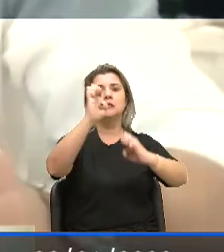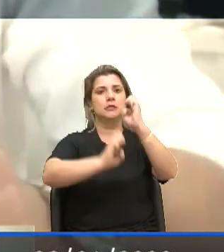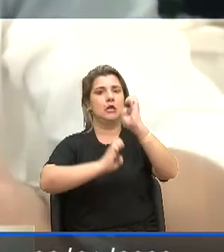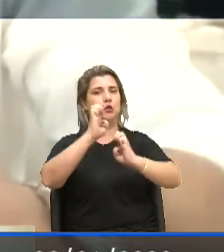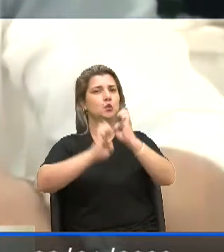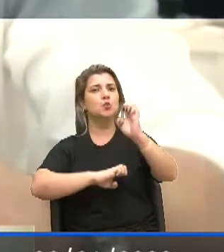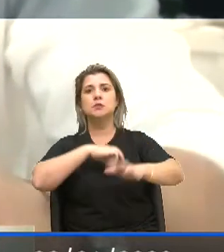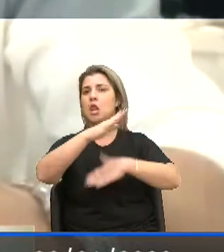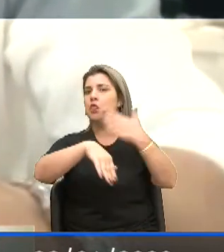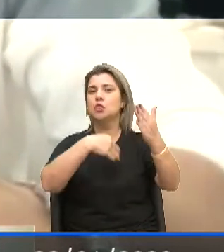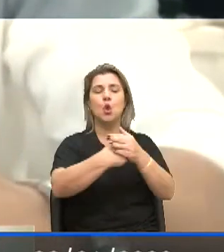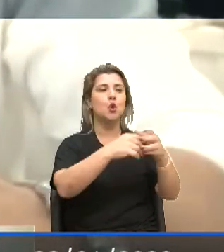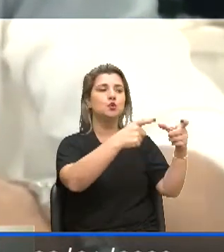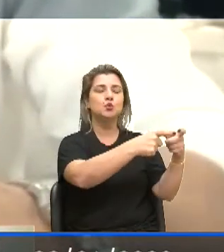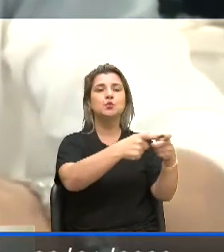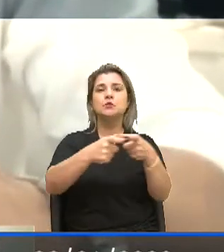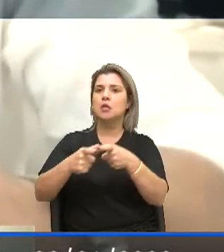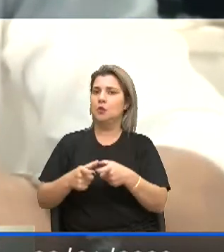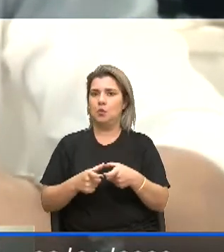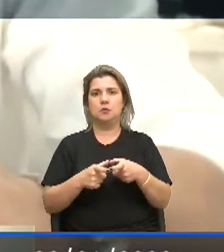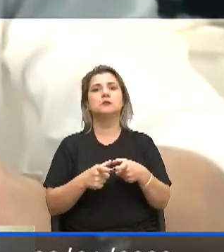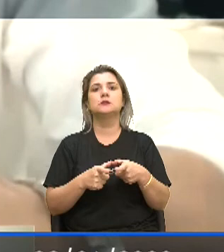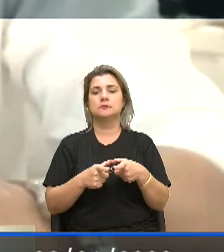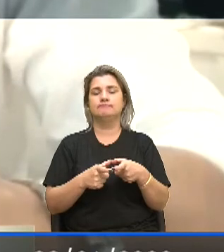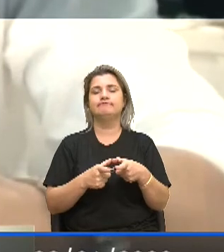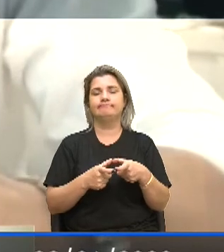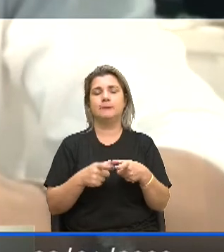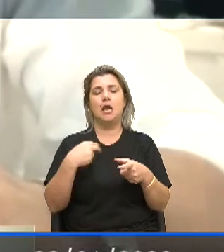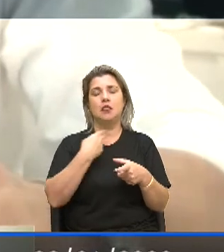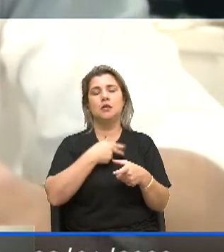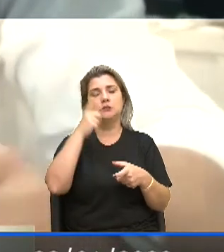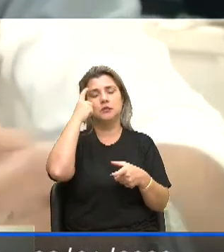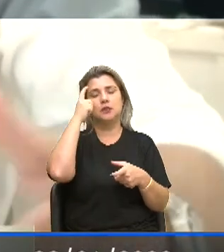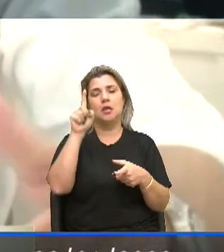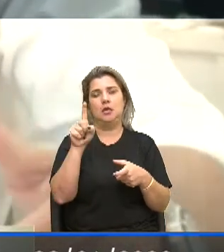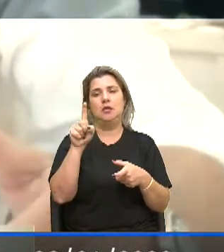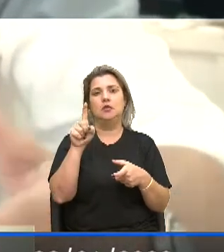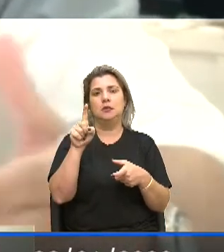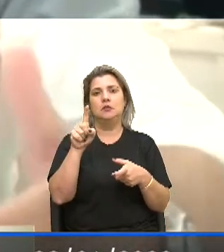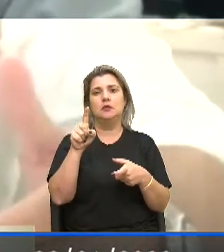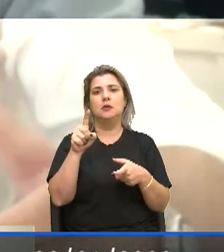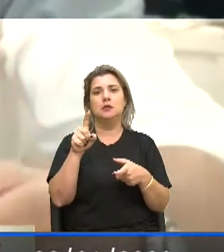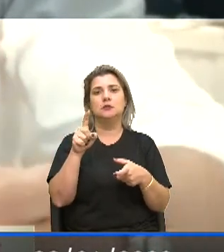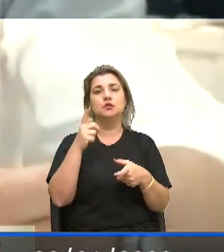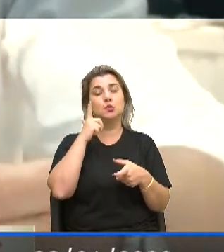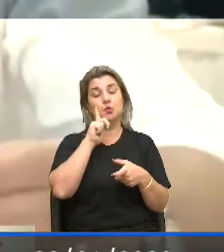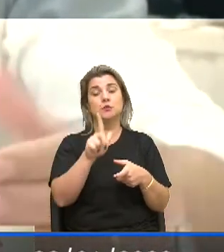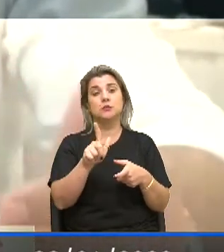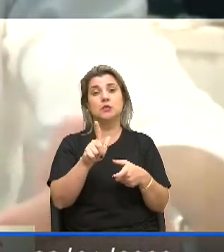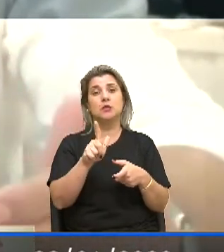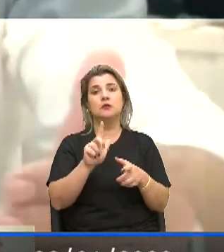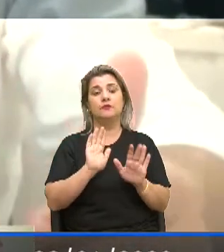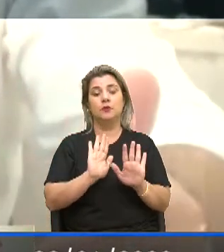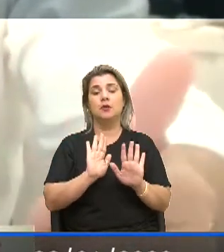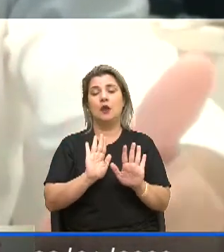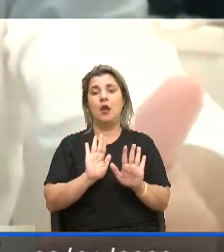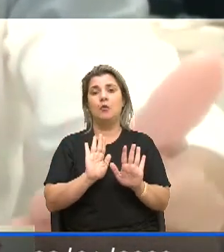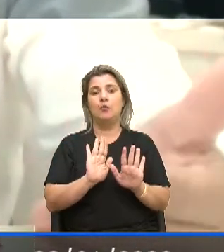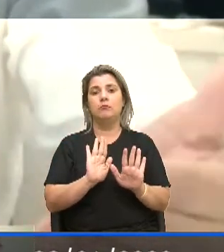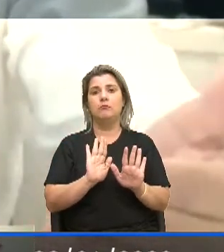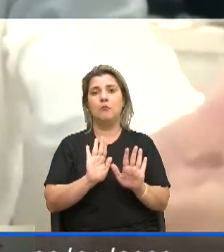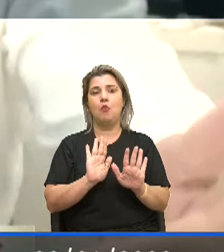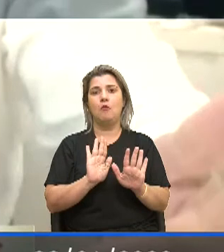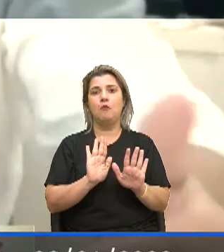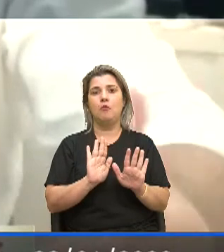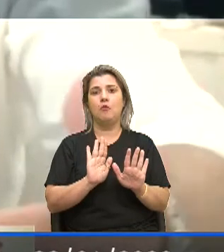que unir forças para isso. E essa é a nossa ideia. Certo? A ideia é de deixarmos um pouco a cargo da